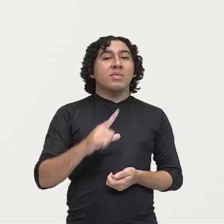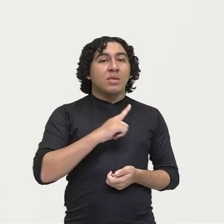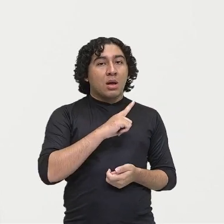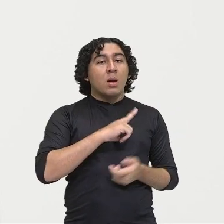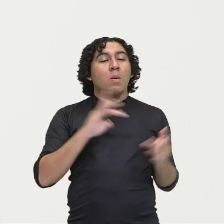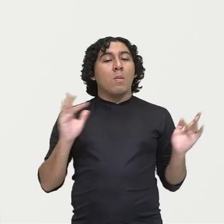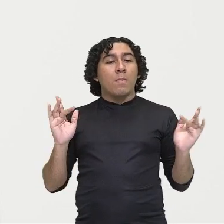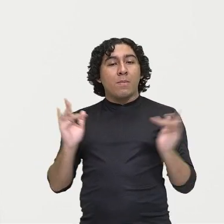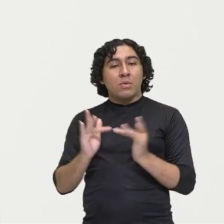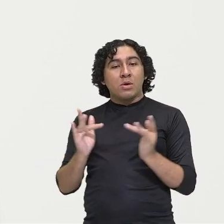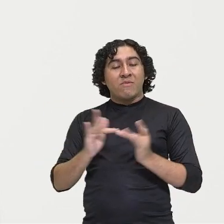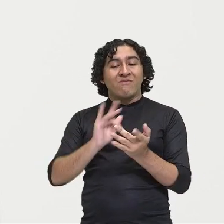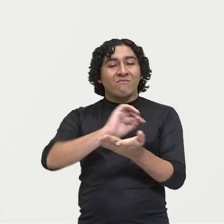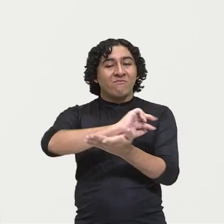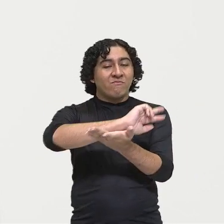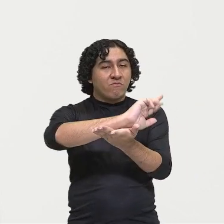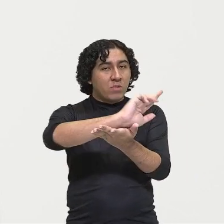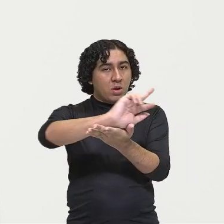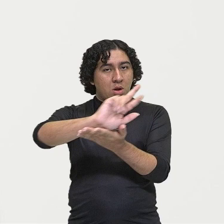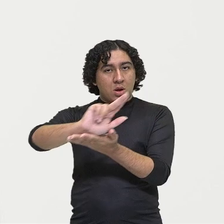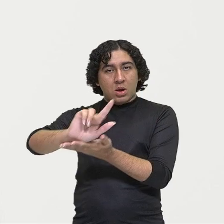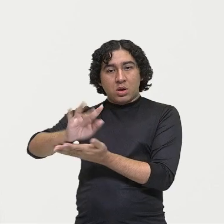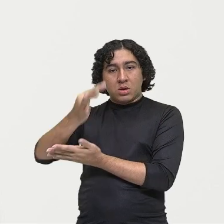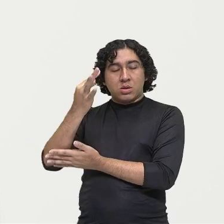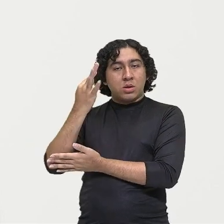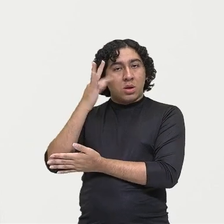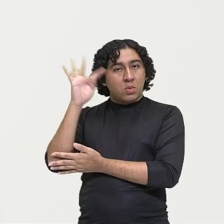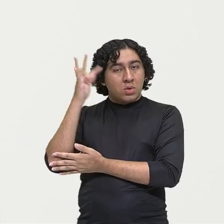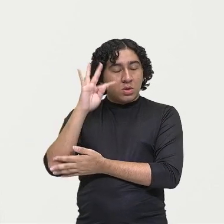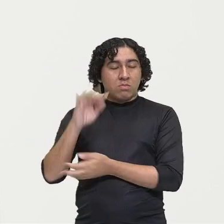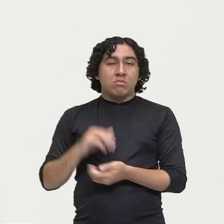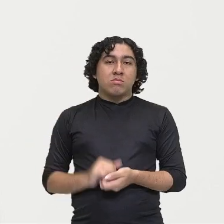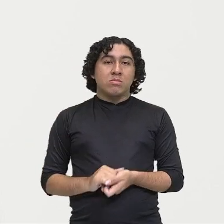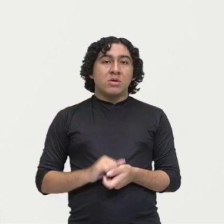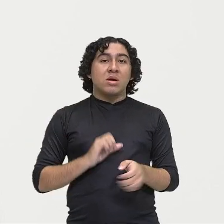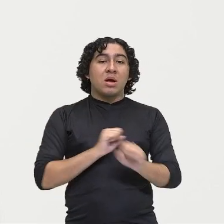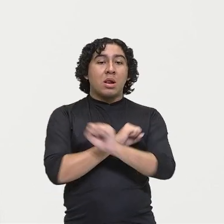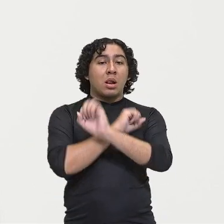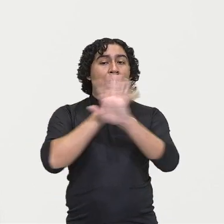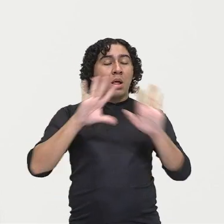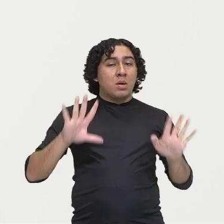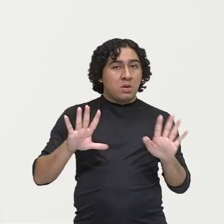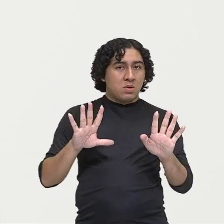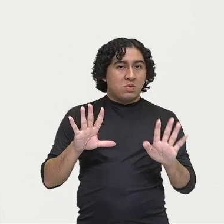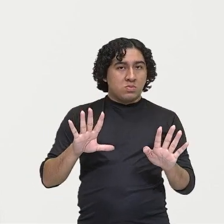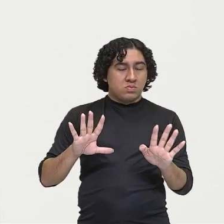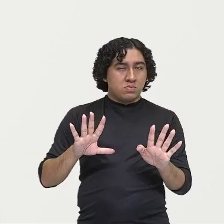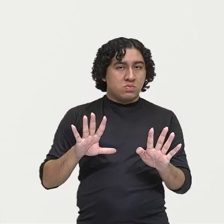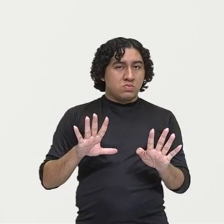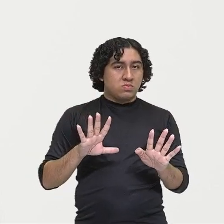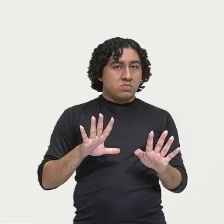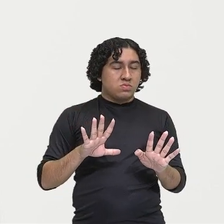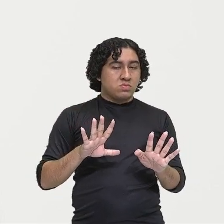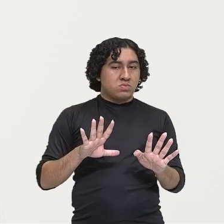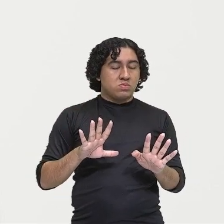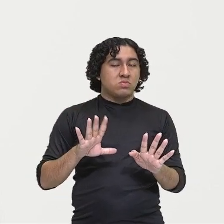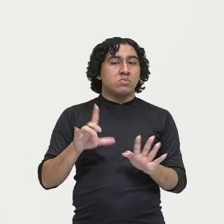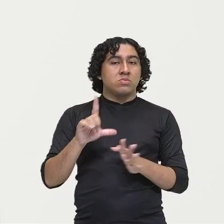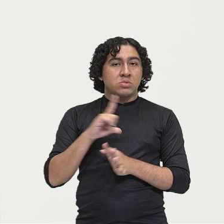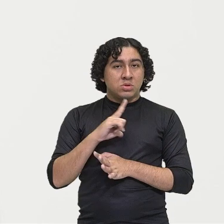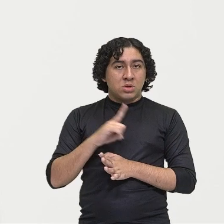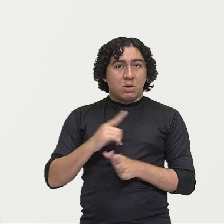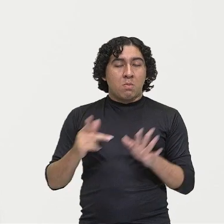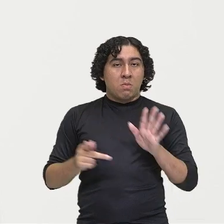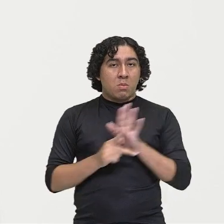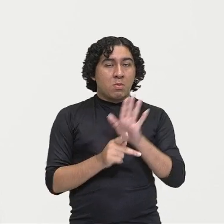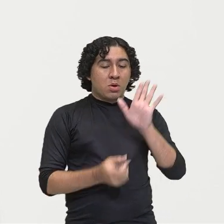aí várias teorias. Claro que nós não aqui estamos dizendo, no caso, nós temos aqui na